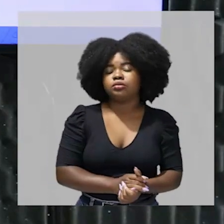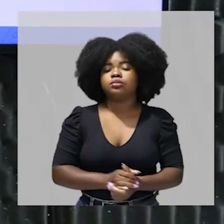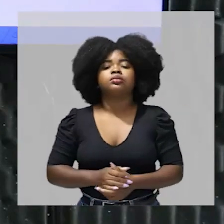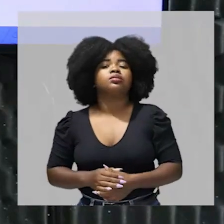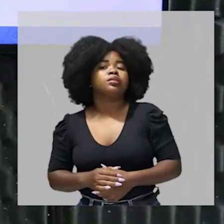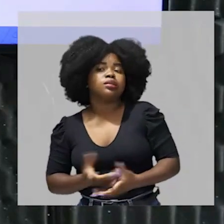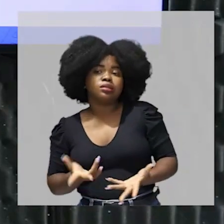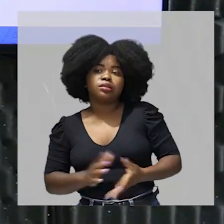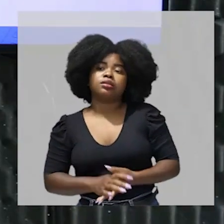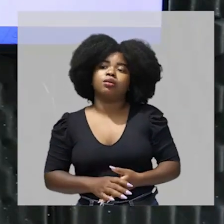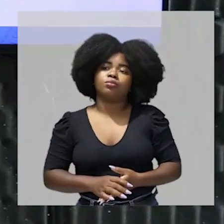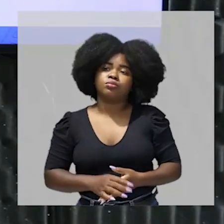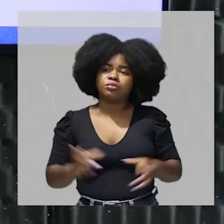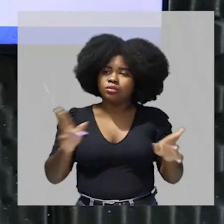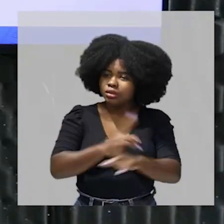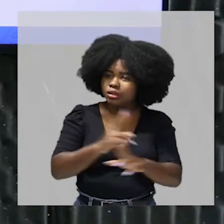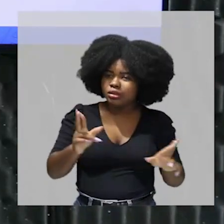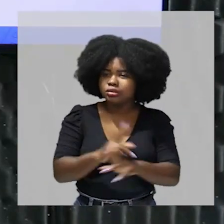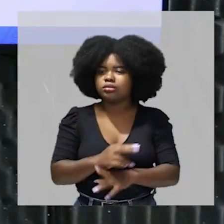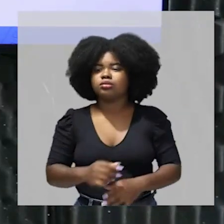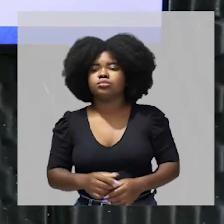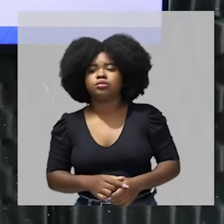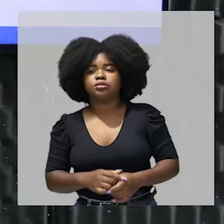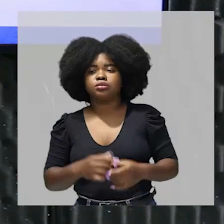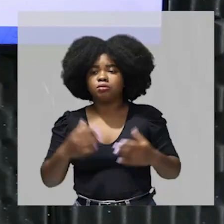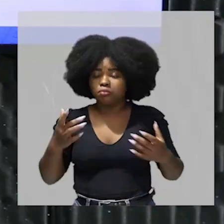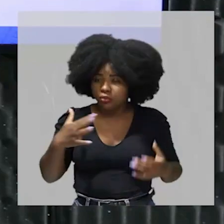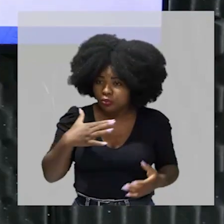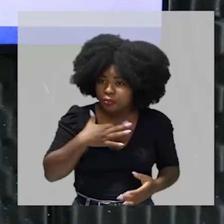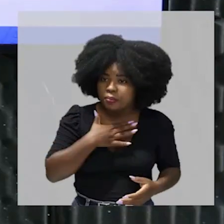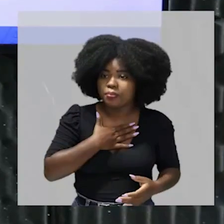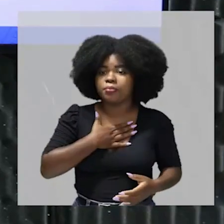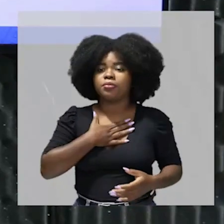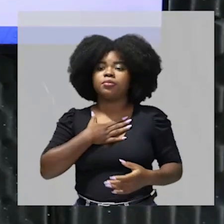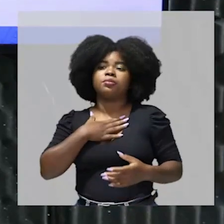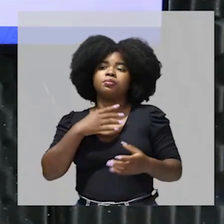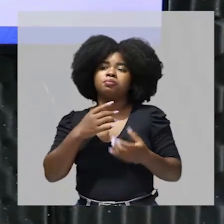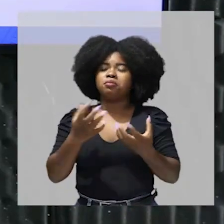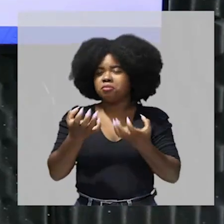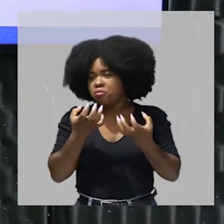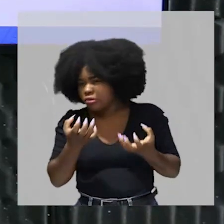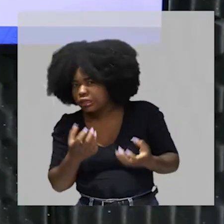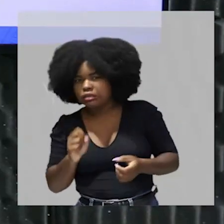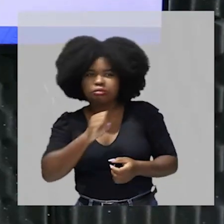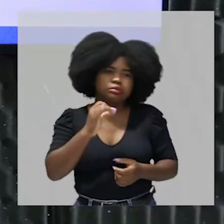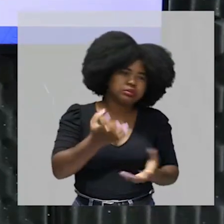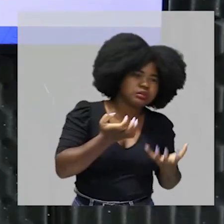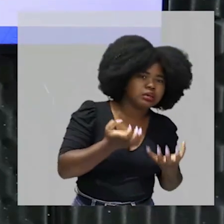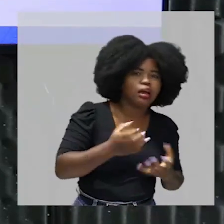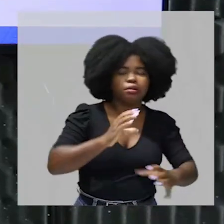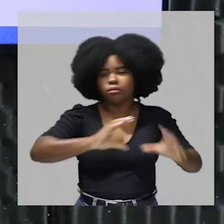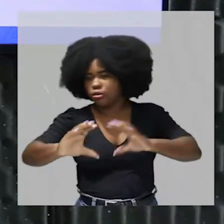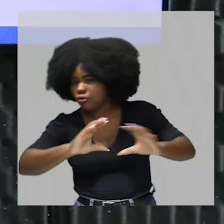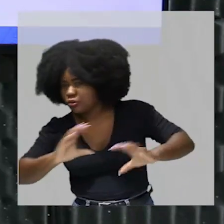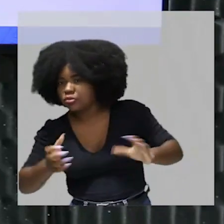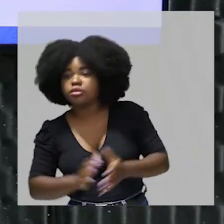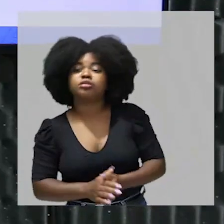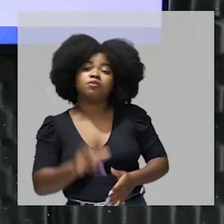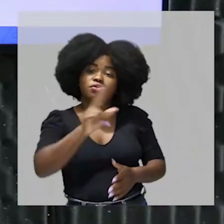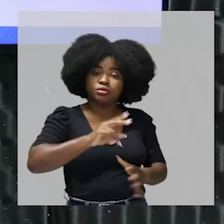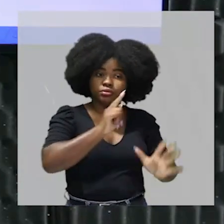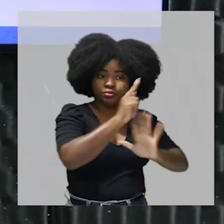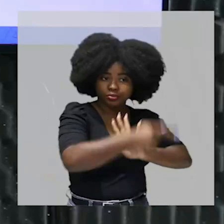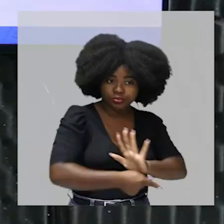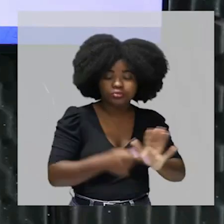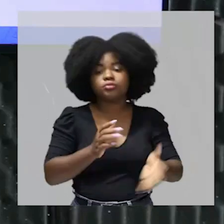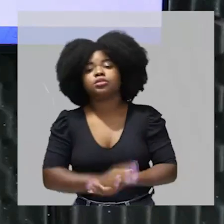de acordo com a minha intenção eu vou lançando mão do gêneros ou seja eles ocorrem em situações cotidianas de comunicação normal